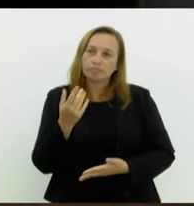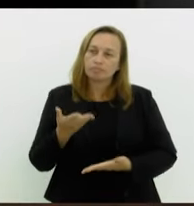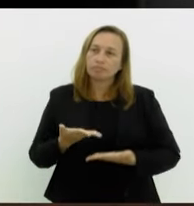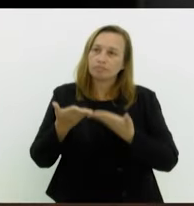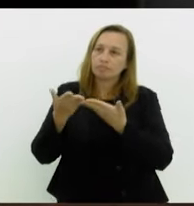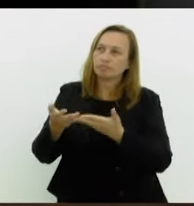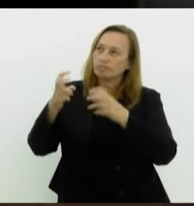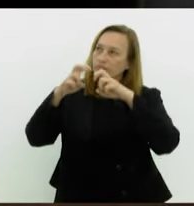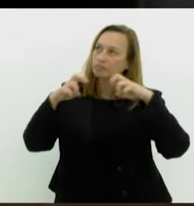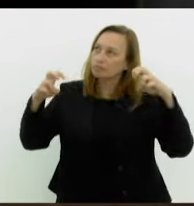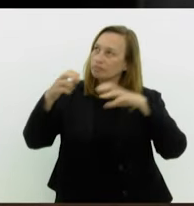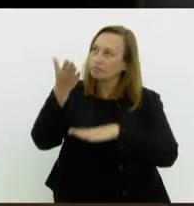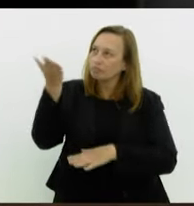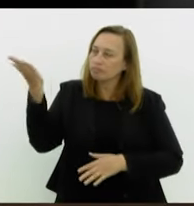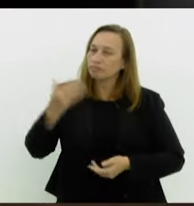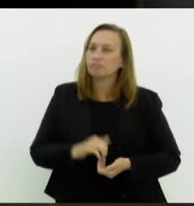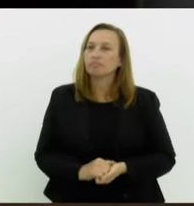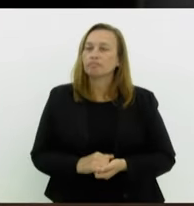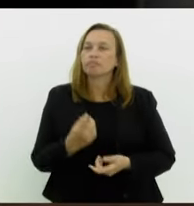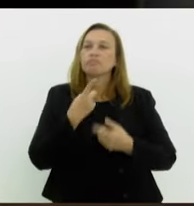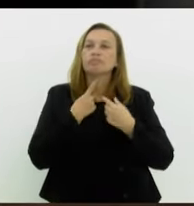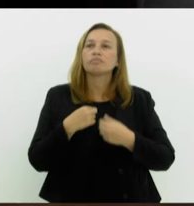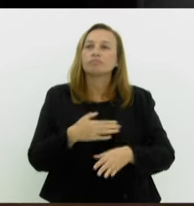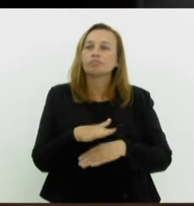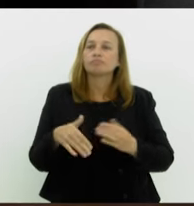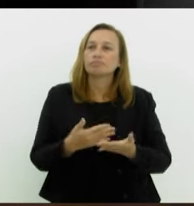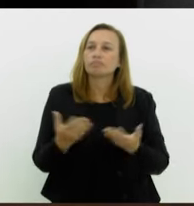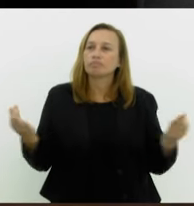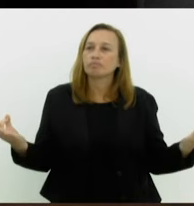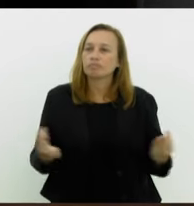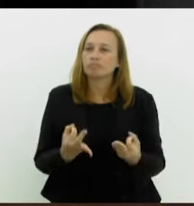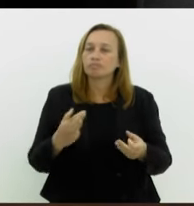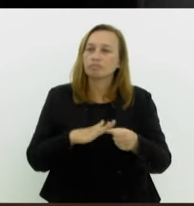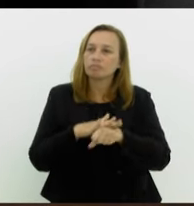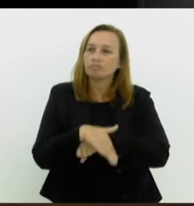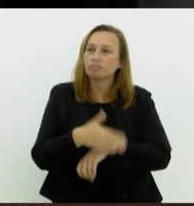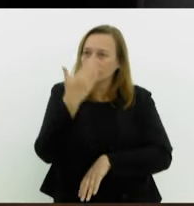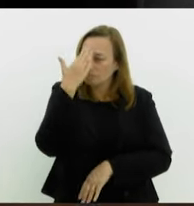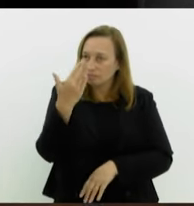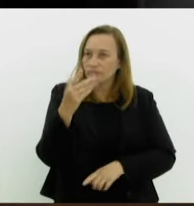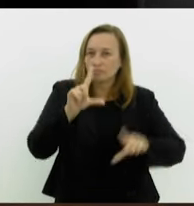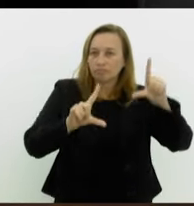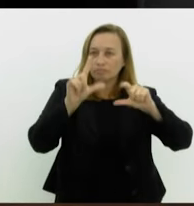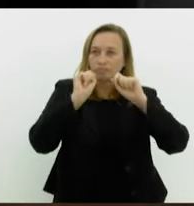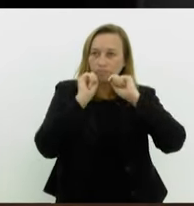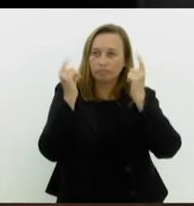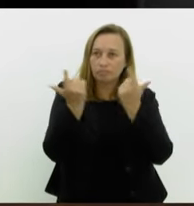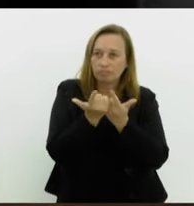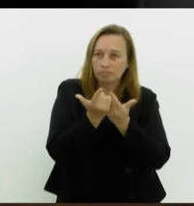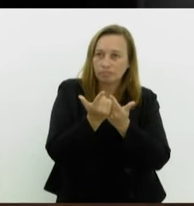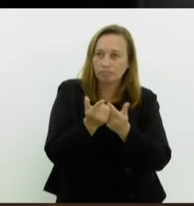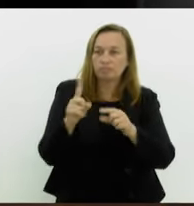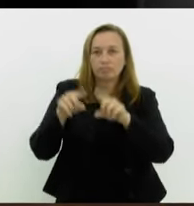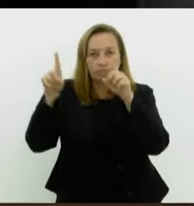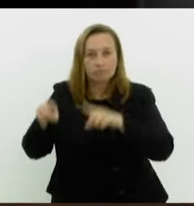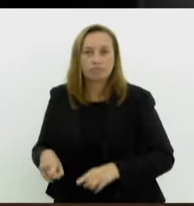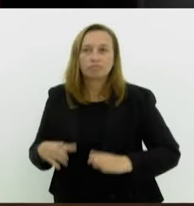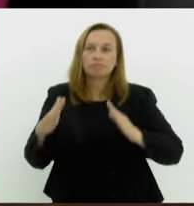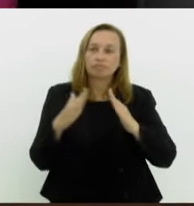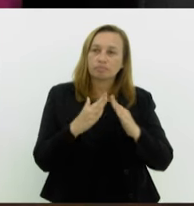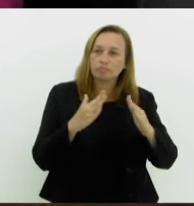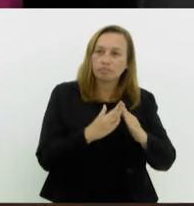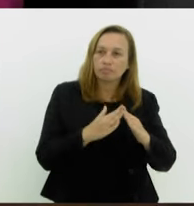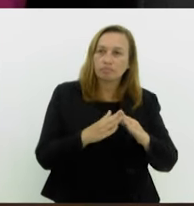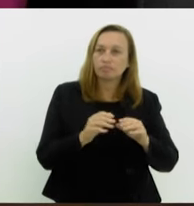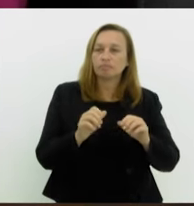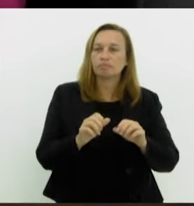galeria e desejar a todos uma ótima noite agradecendo a tevea alerge aos servidores dessa casa ao